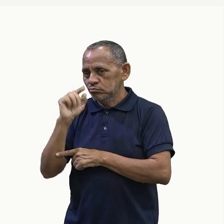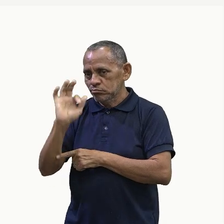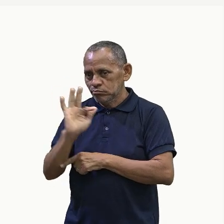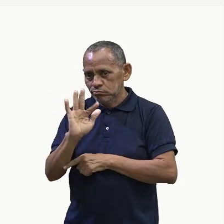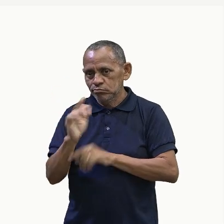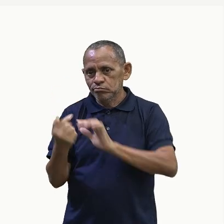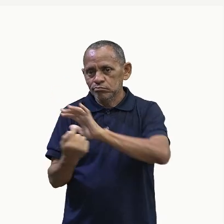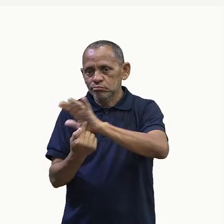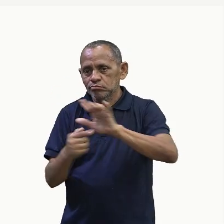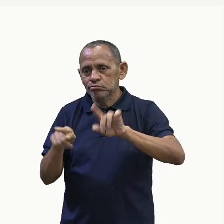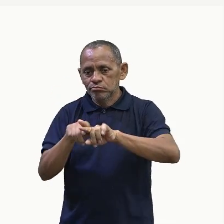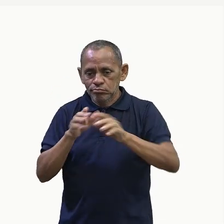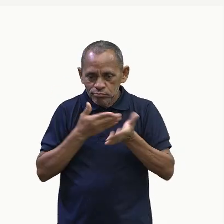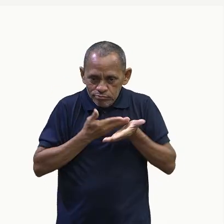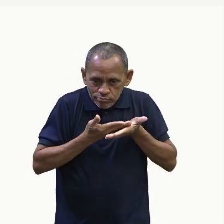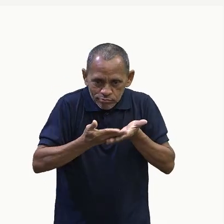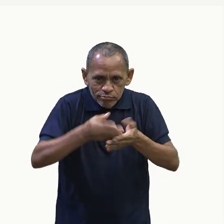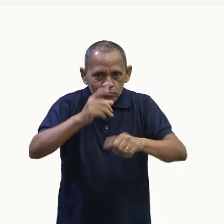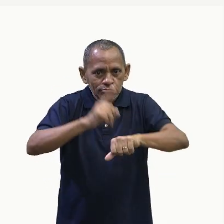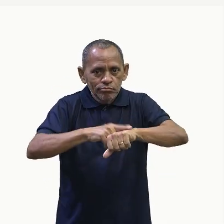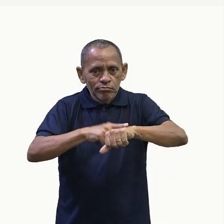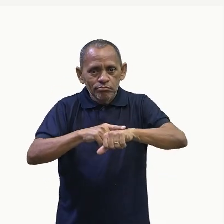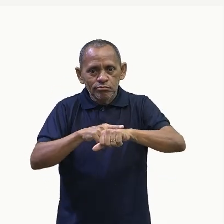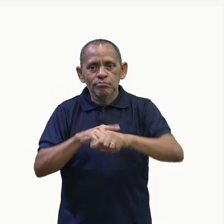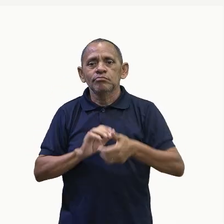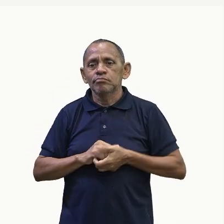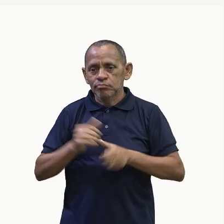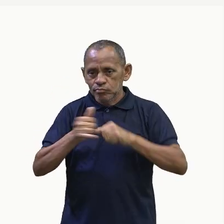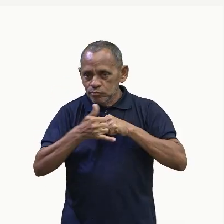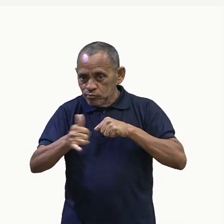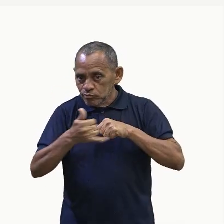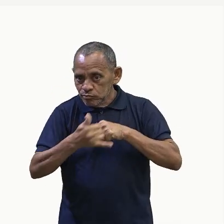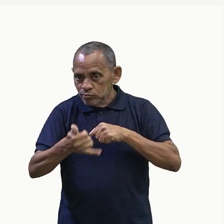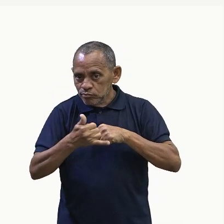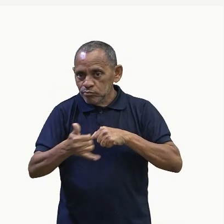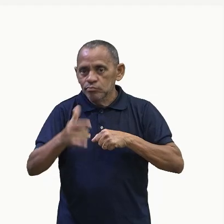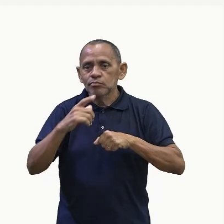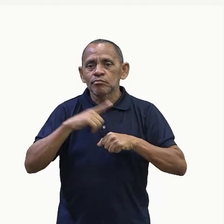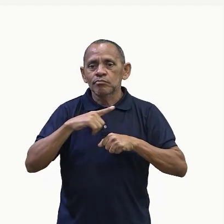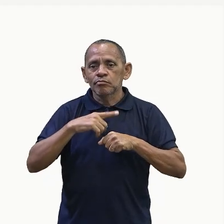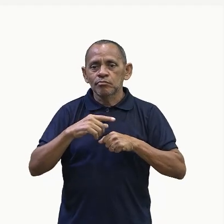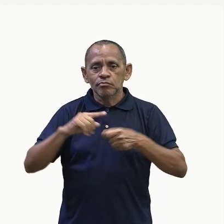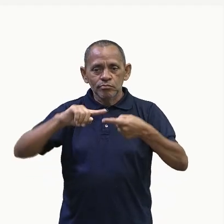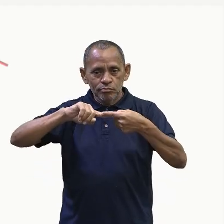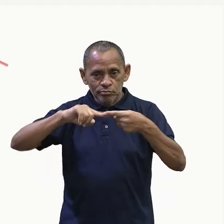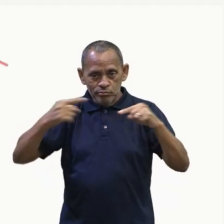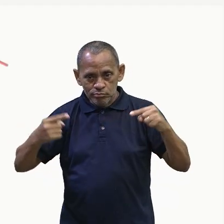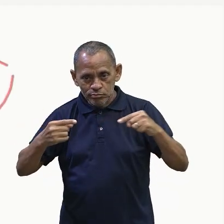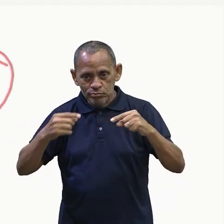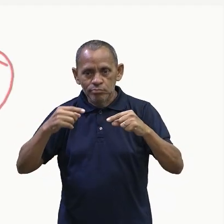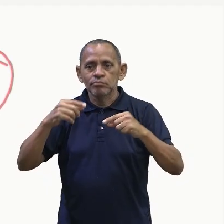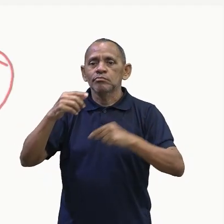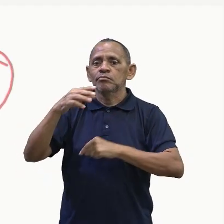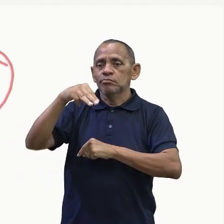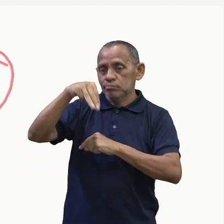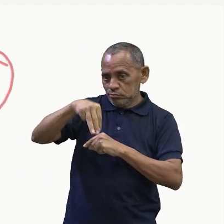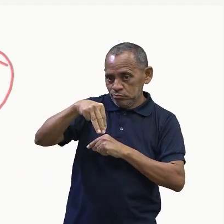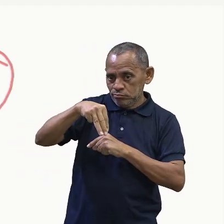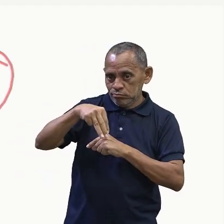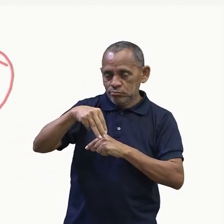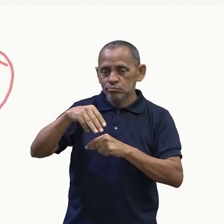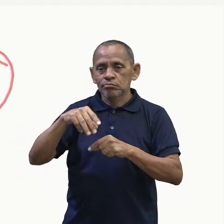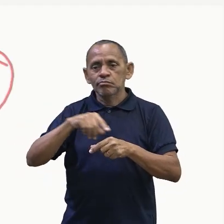desse momento que o aminoácido, né, nós temos o RNA mensageiro, né,